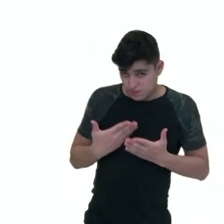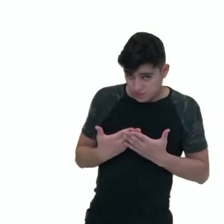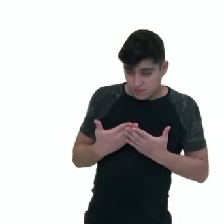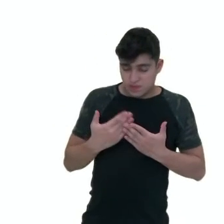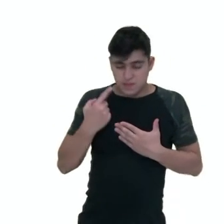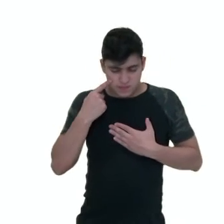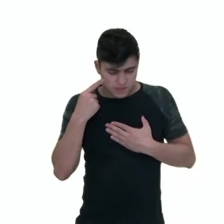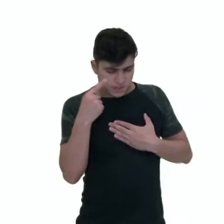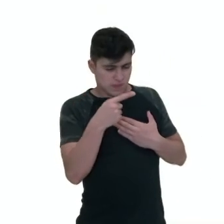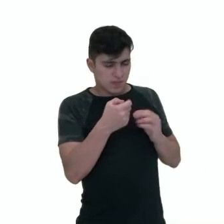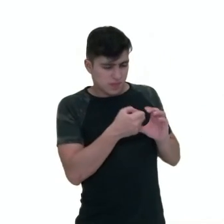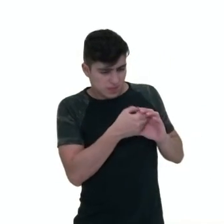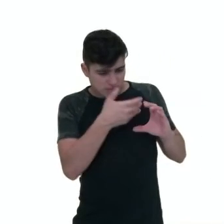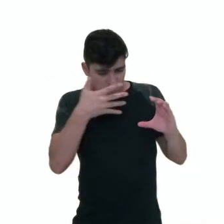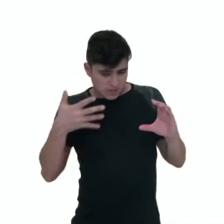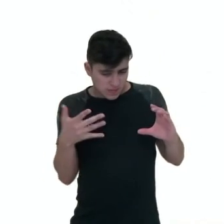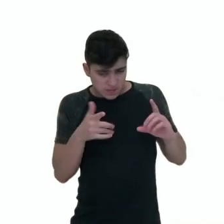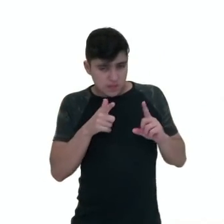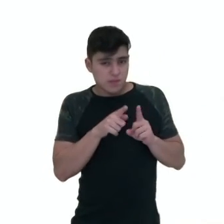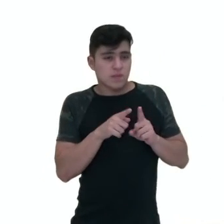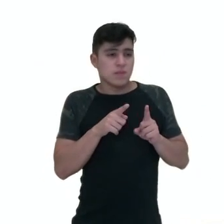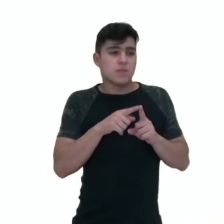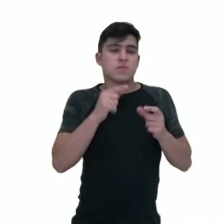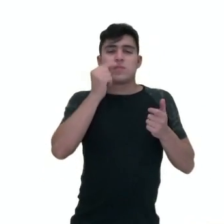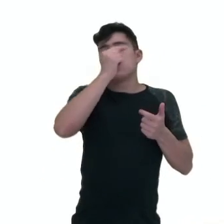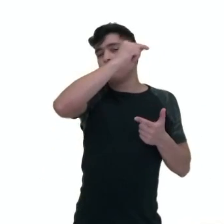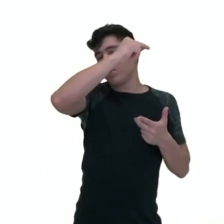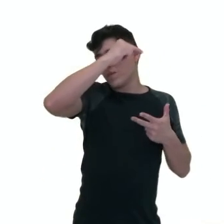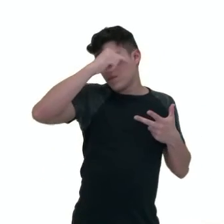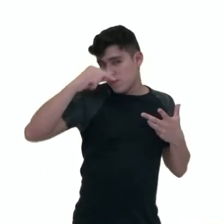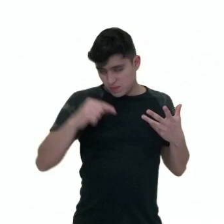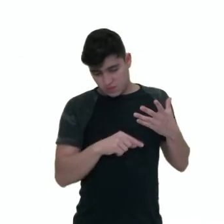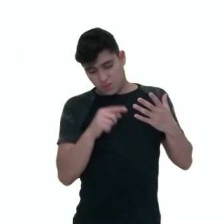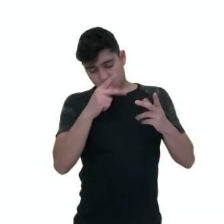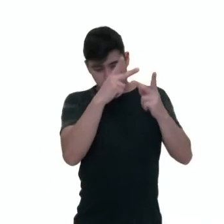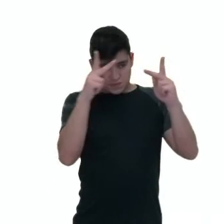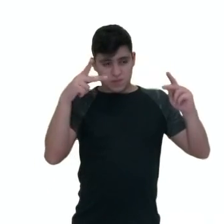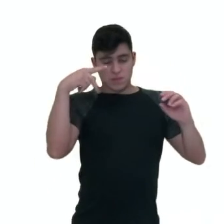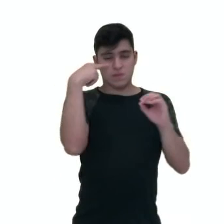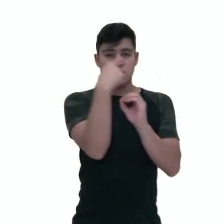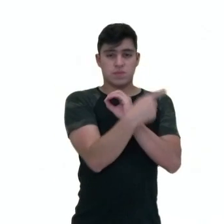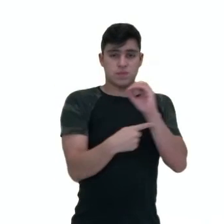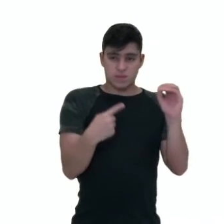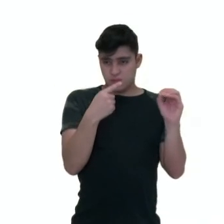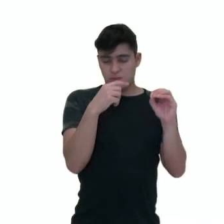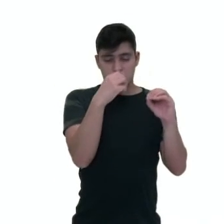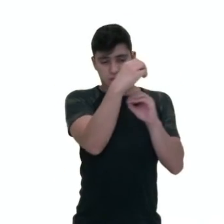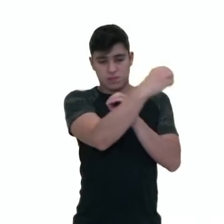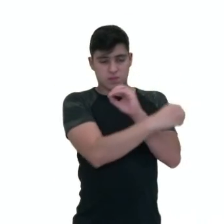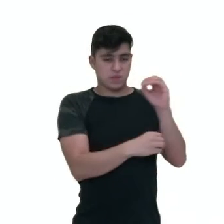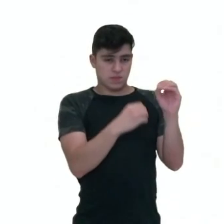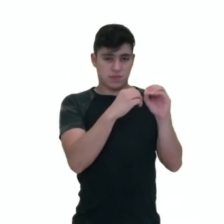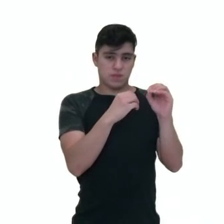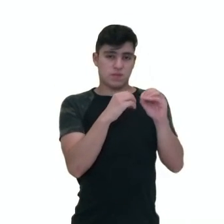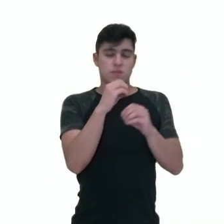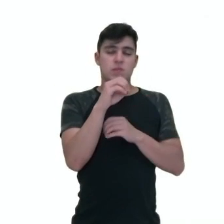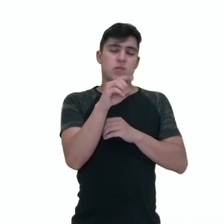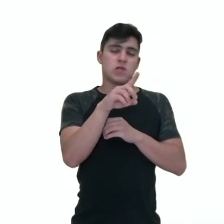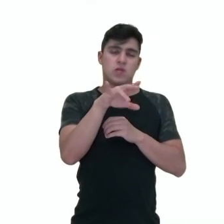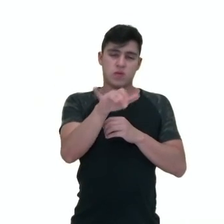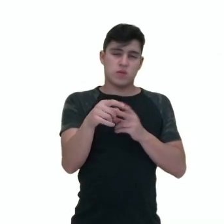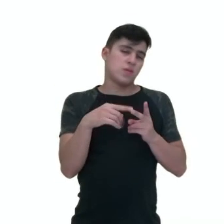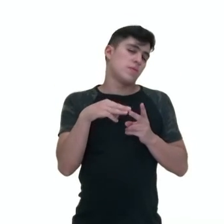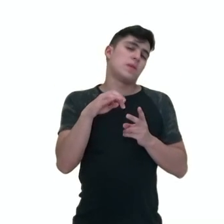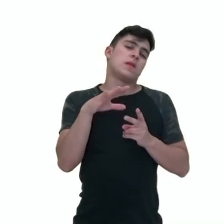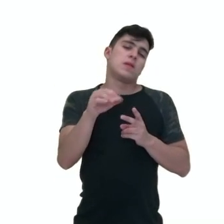vimos as características e propriedades das moléculas dos gases ozônio e metano.